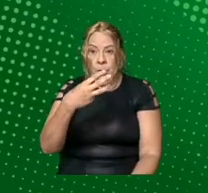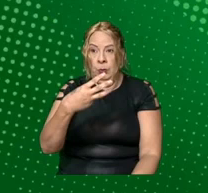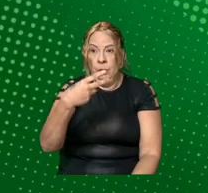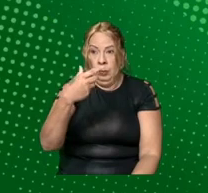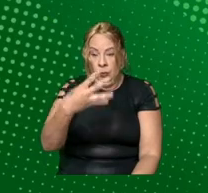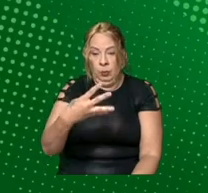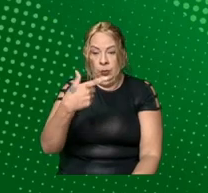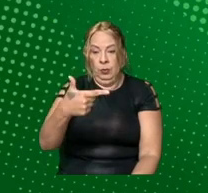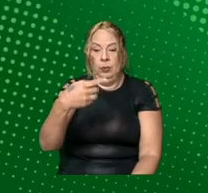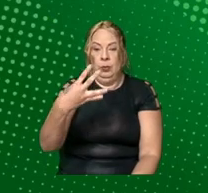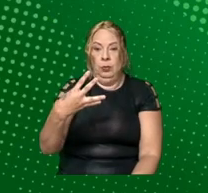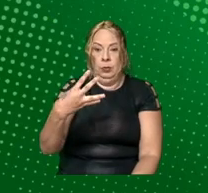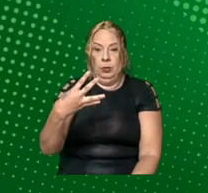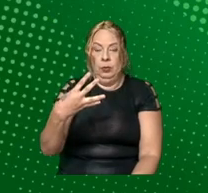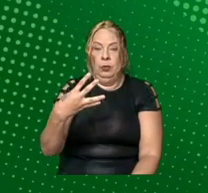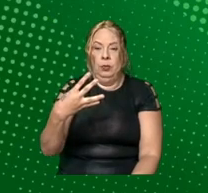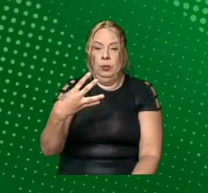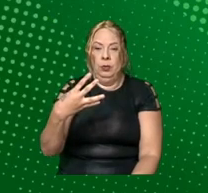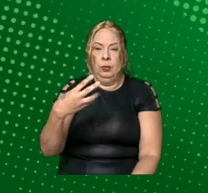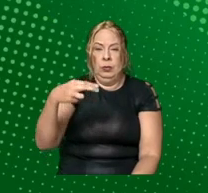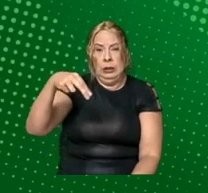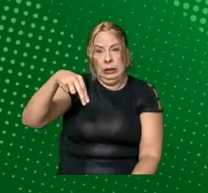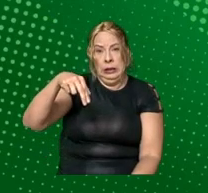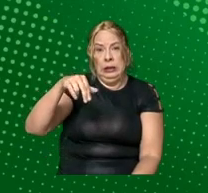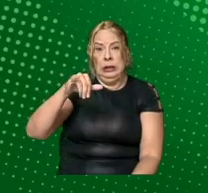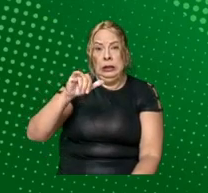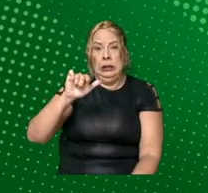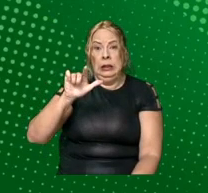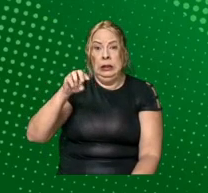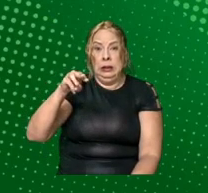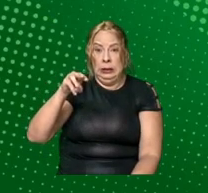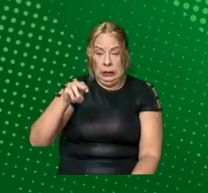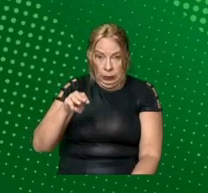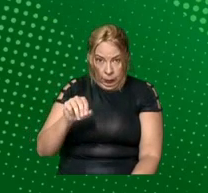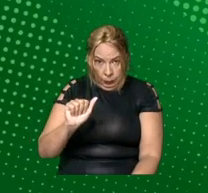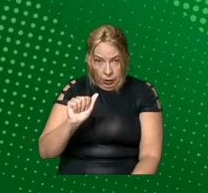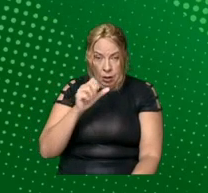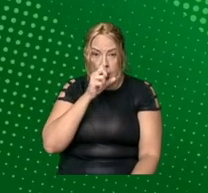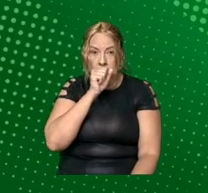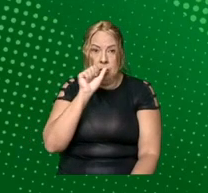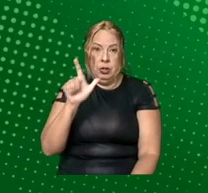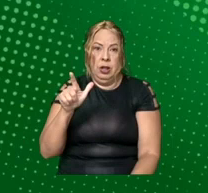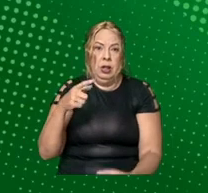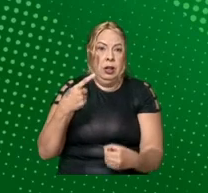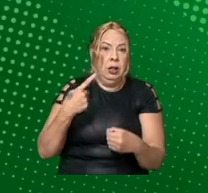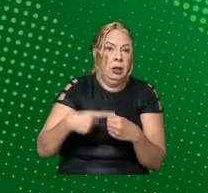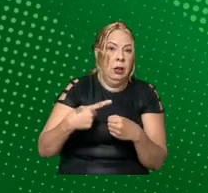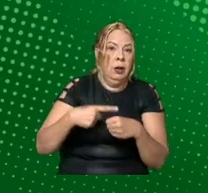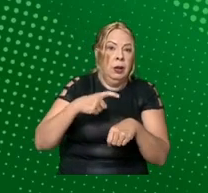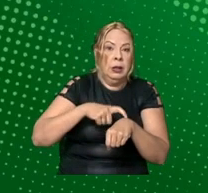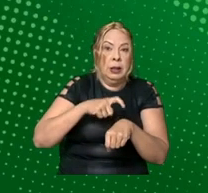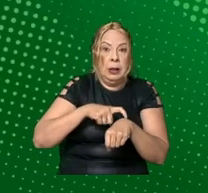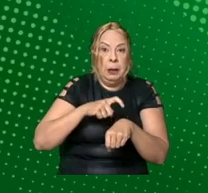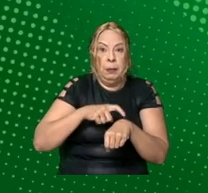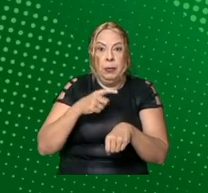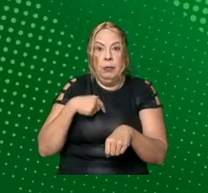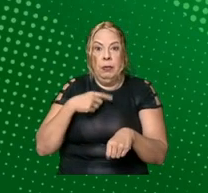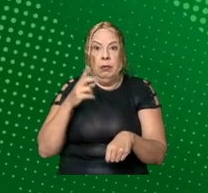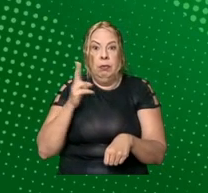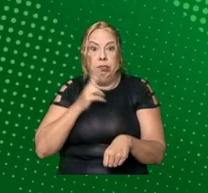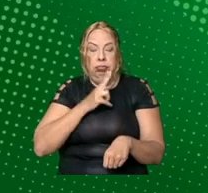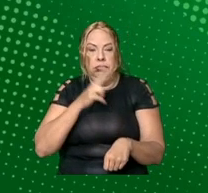183424, Nilna, é de Laranjeiras, adquiriu com a Dalita, Regional Laranjeiras. Parabéns!